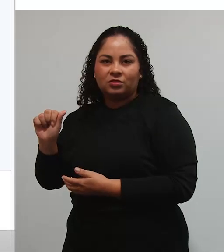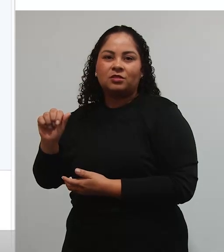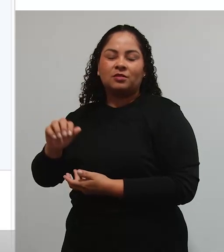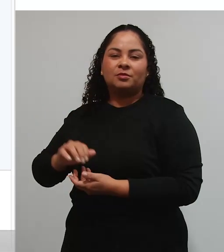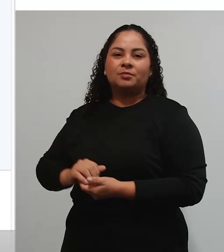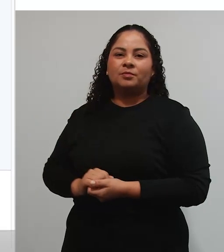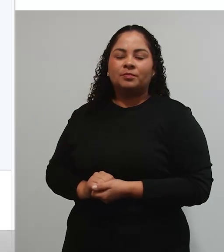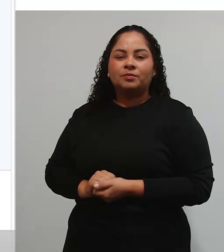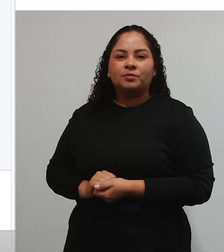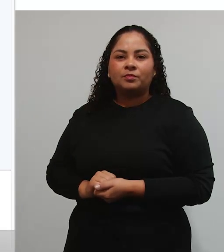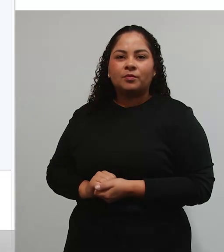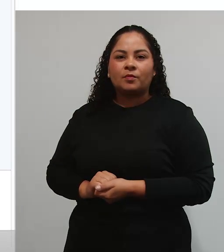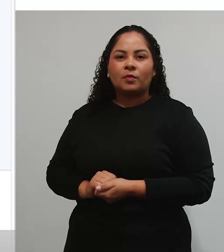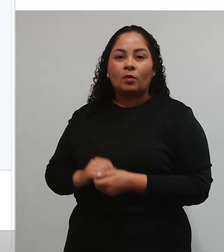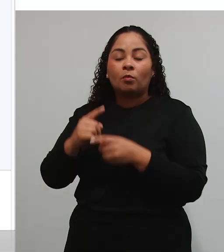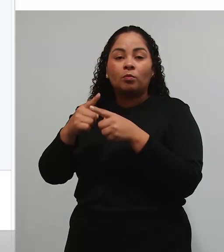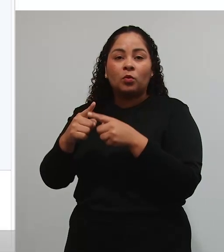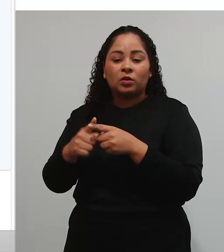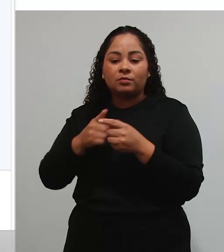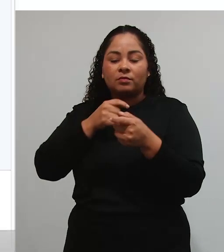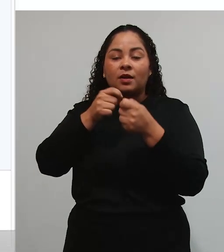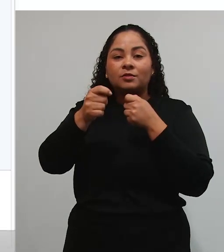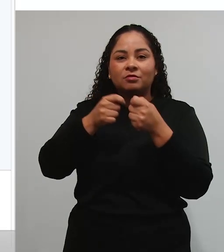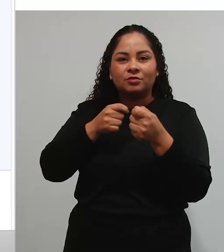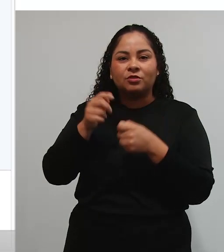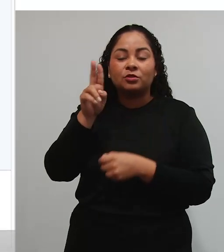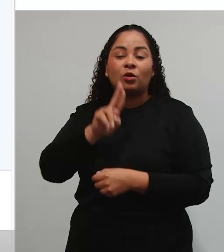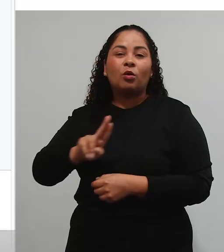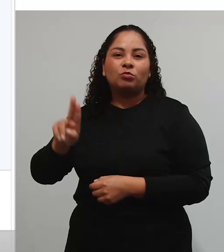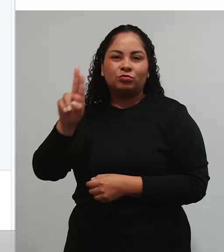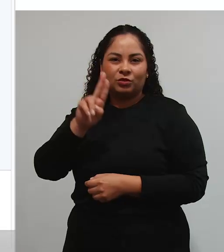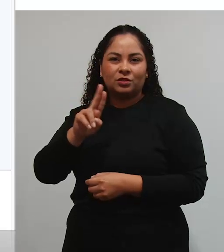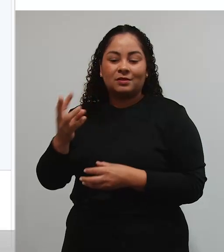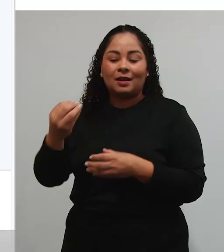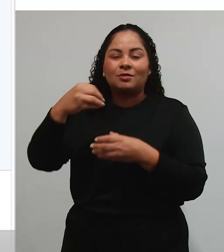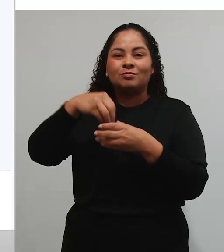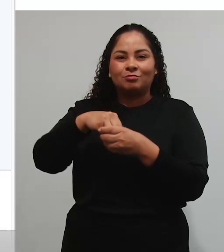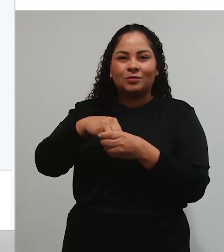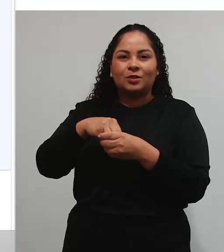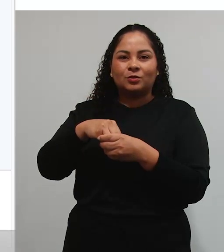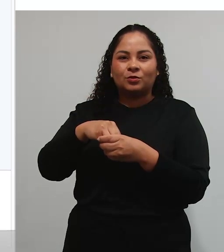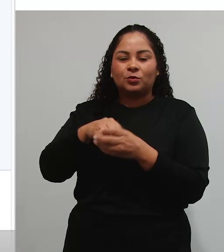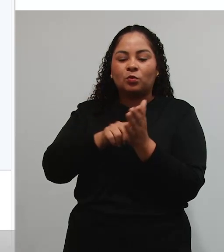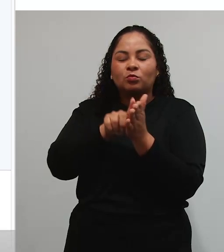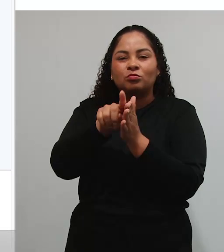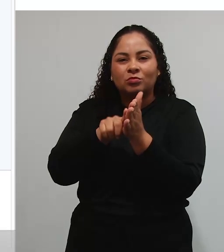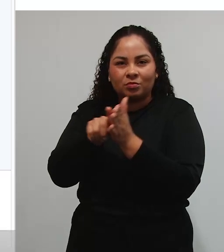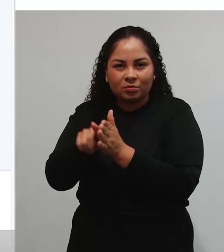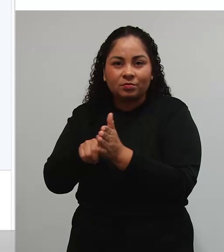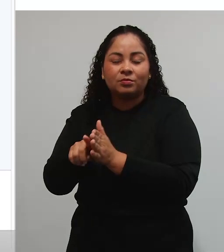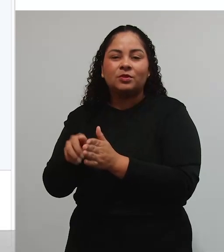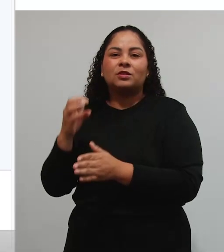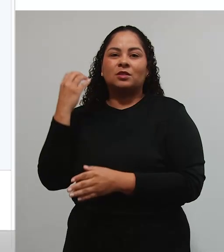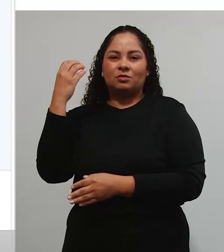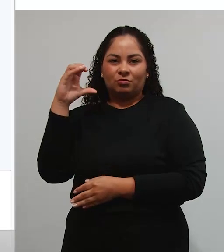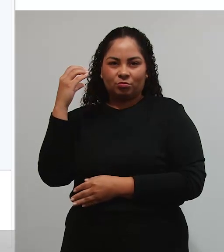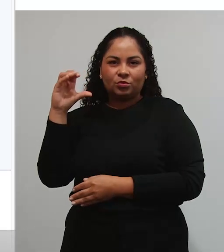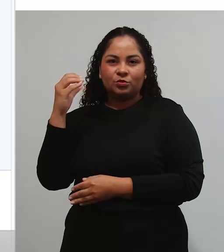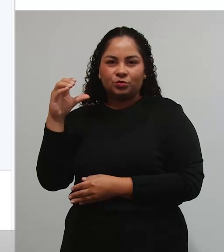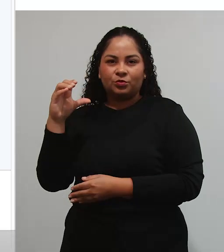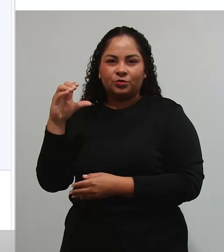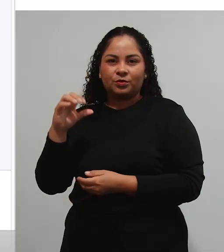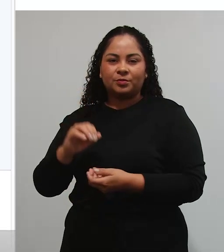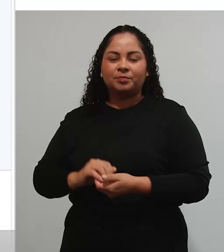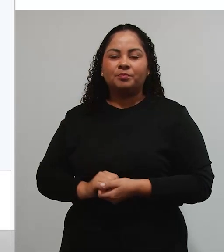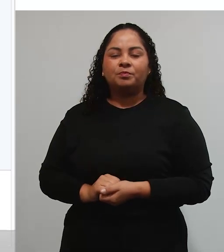Então, a entrevista é uma das técnicas de pesquisa mais utilizadas em educação e de suma importância e relevância